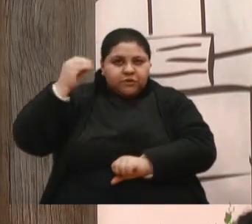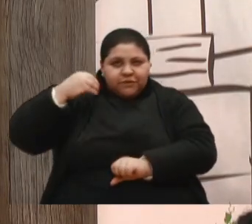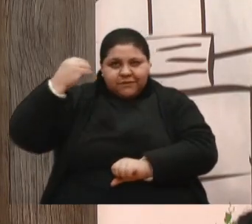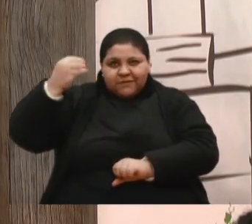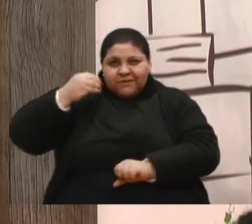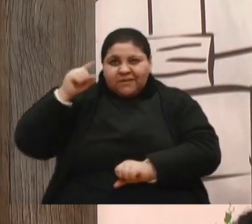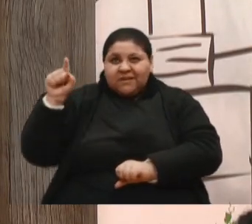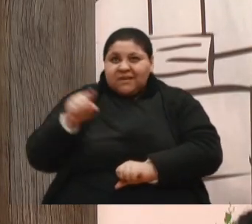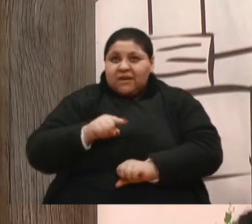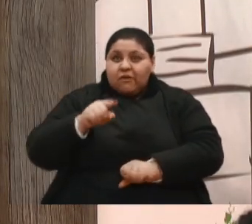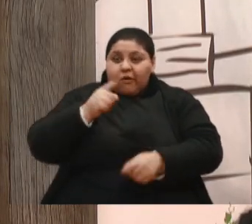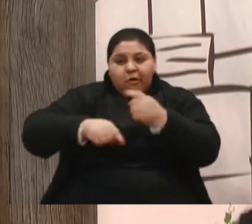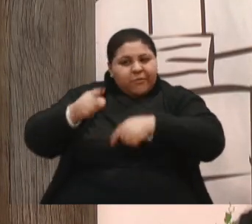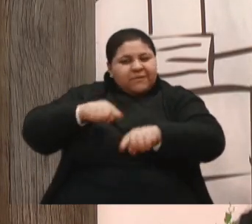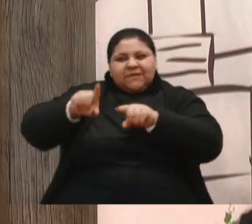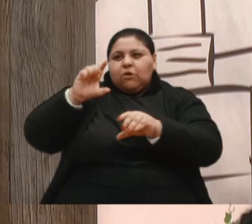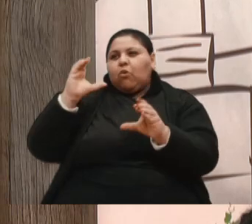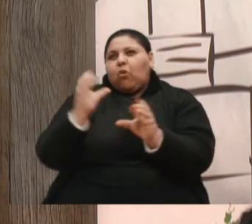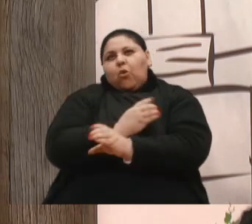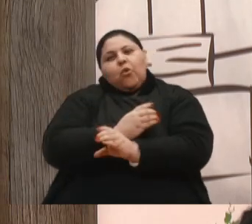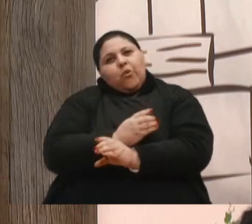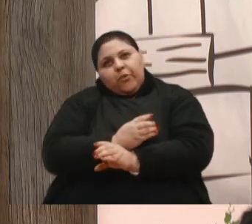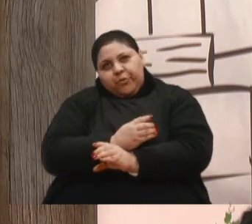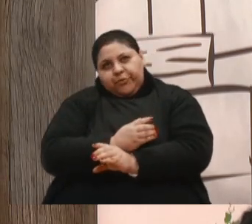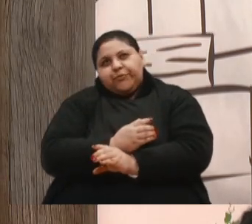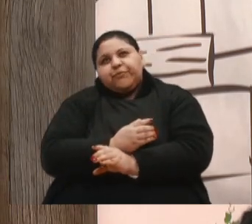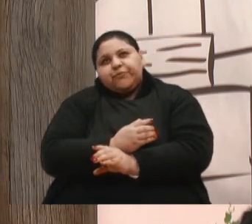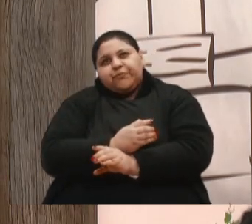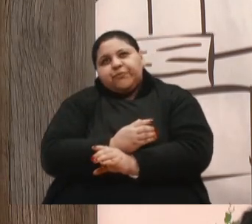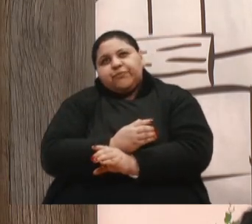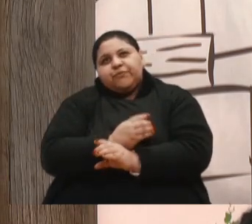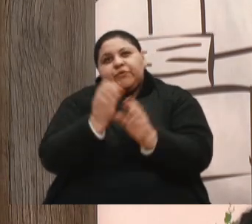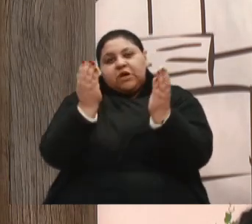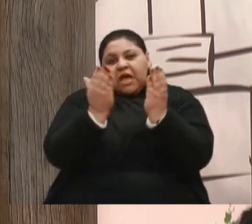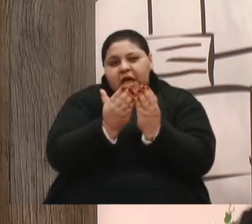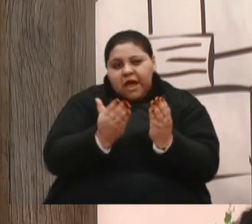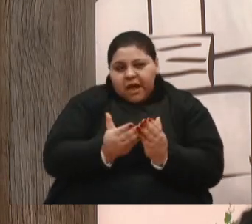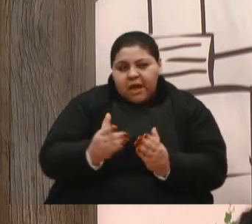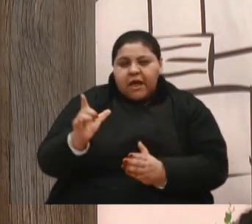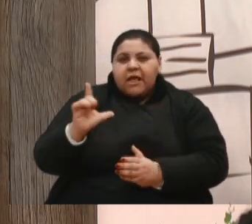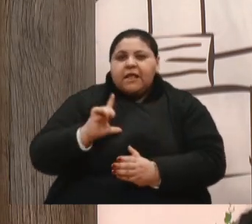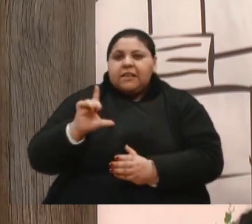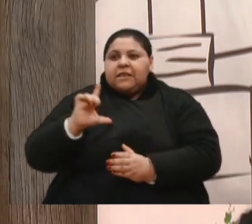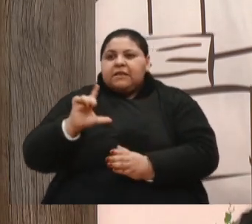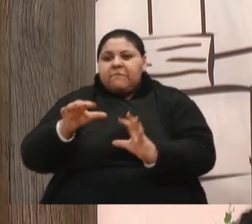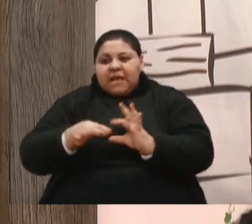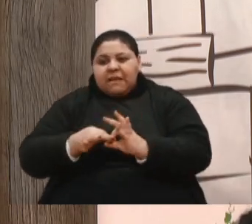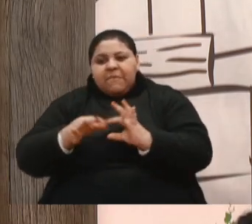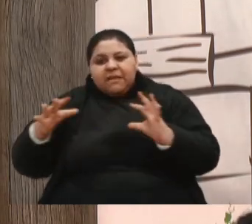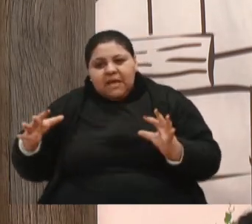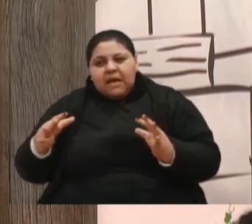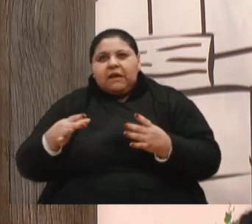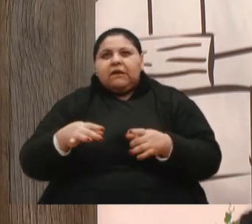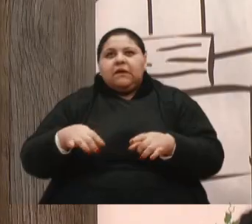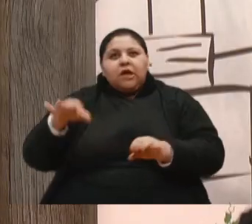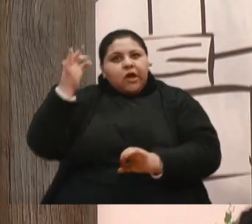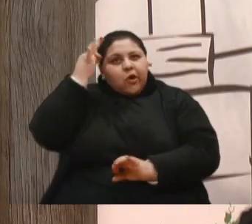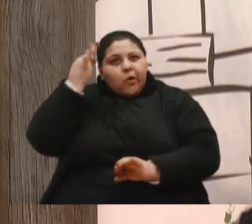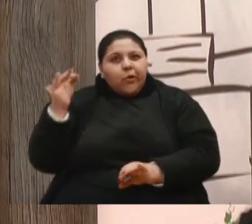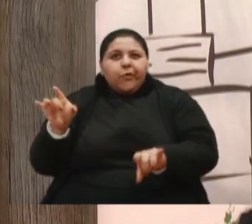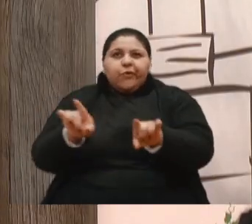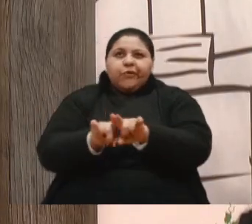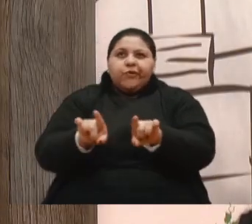de psicologia foi superação total, né? No sentido de estou estudando, tendo a minha